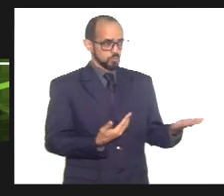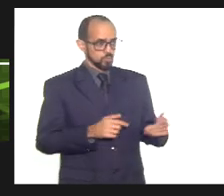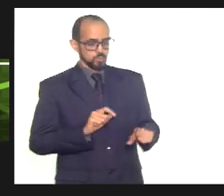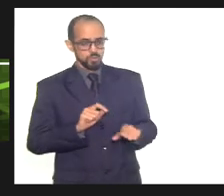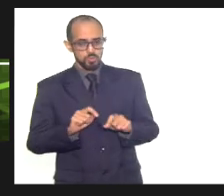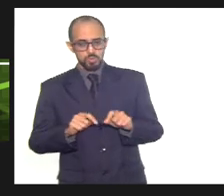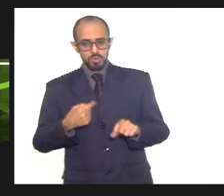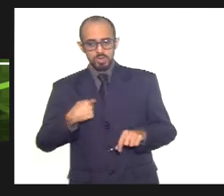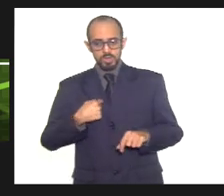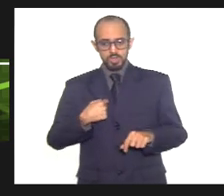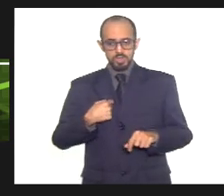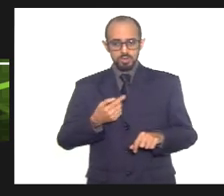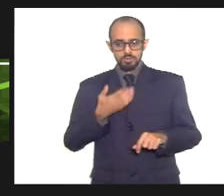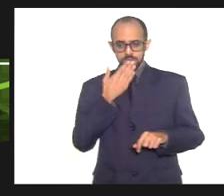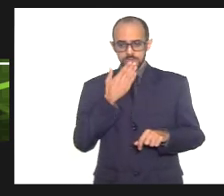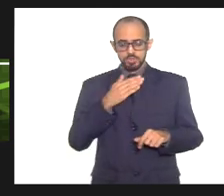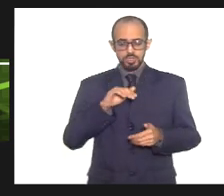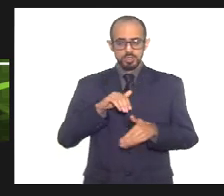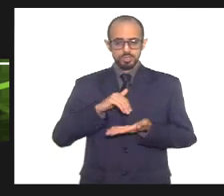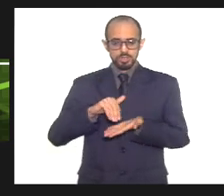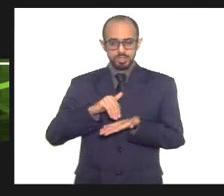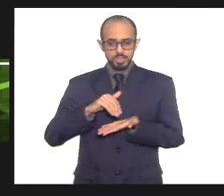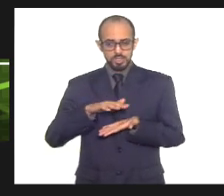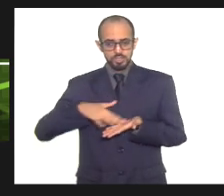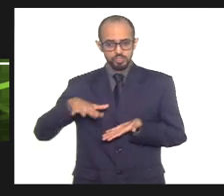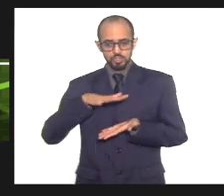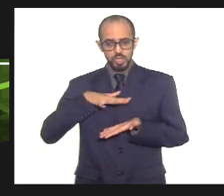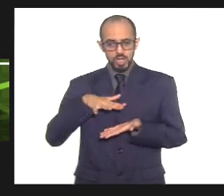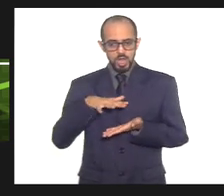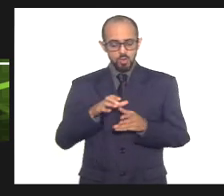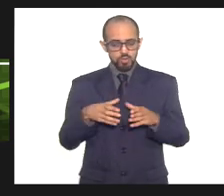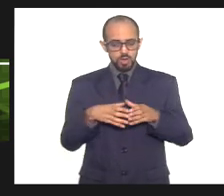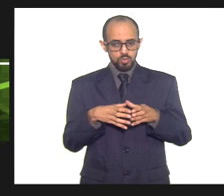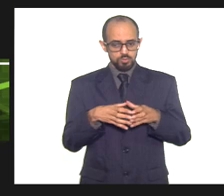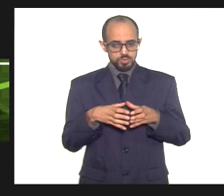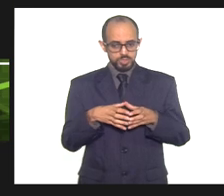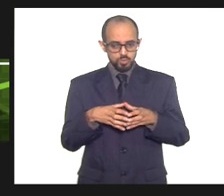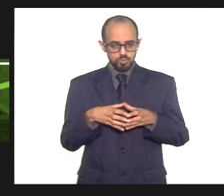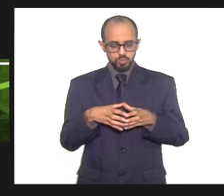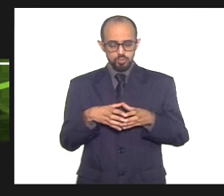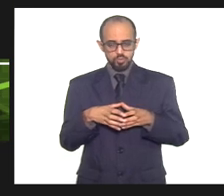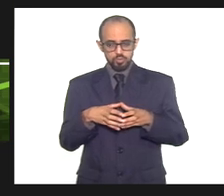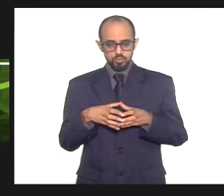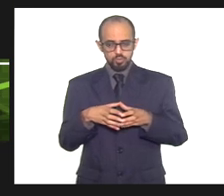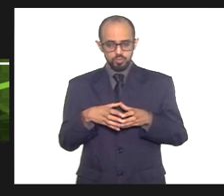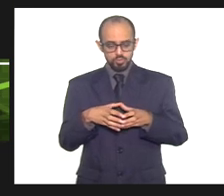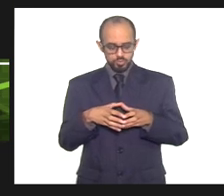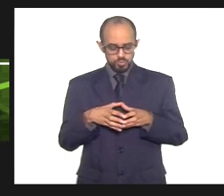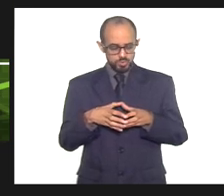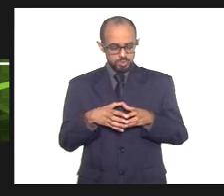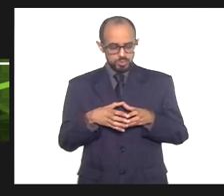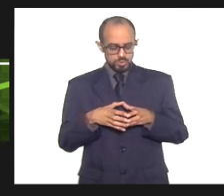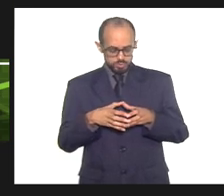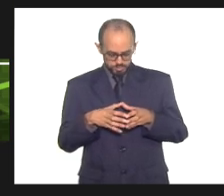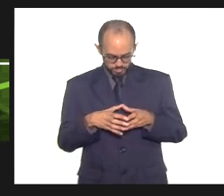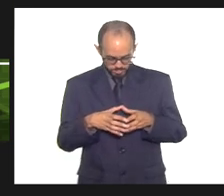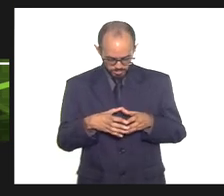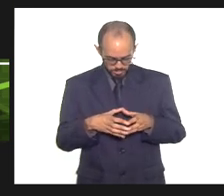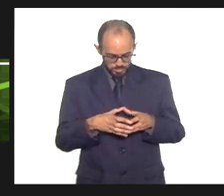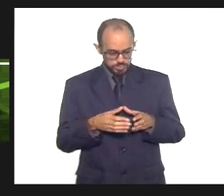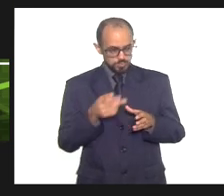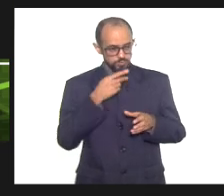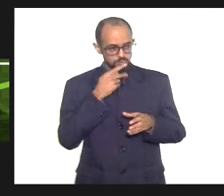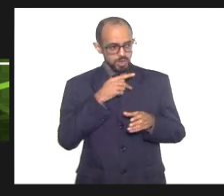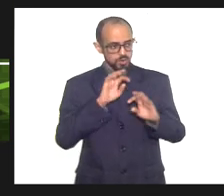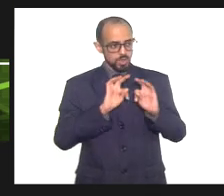pedindo à Secretaria-Geral da Comissão que se dirija a todas